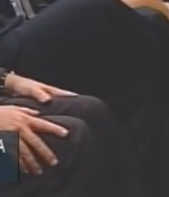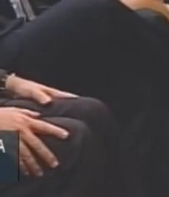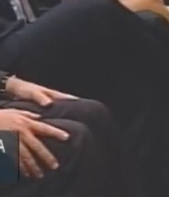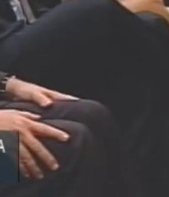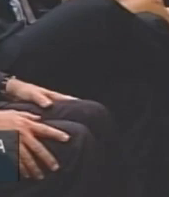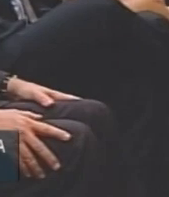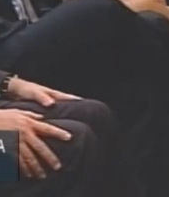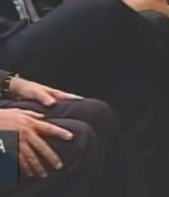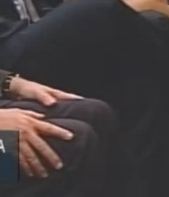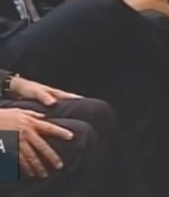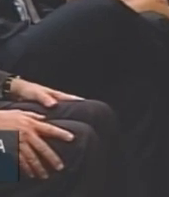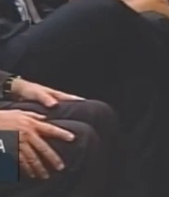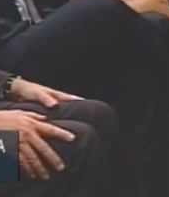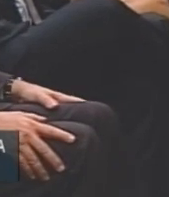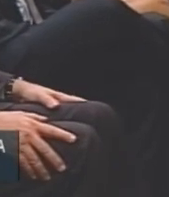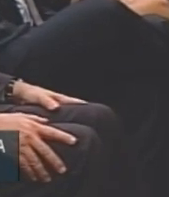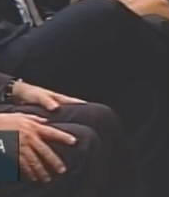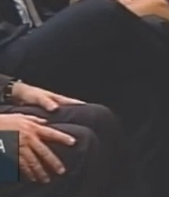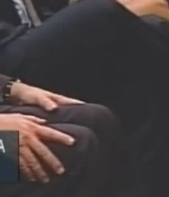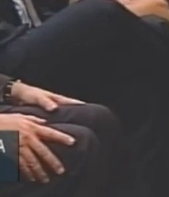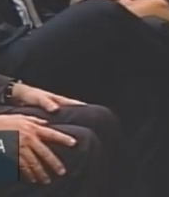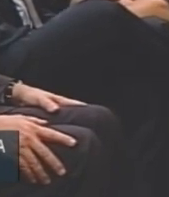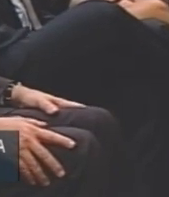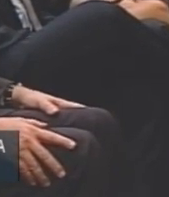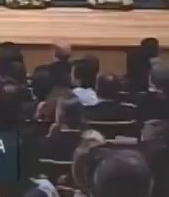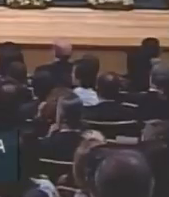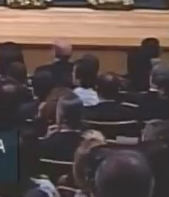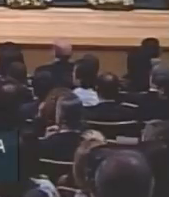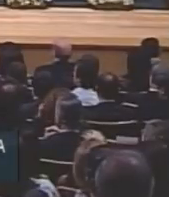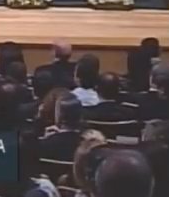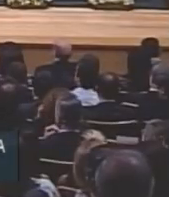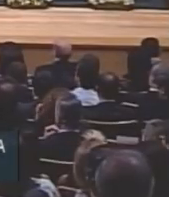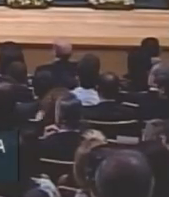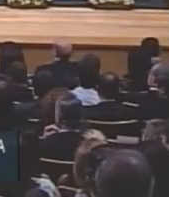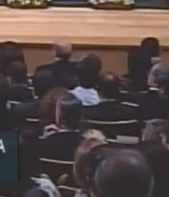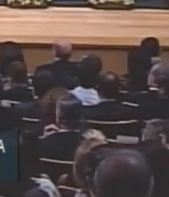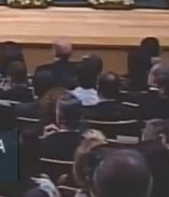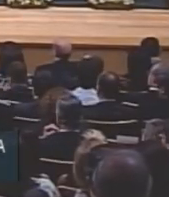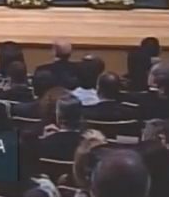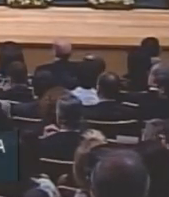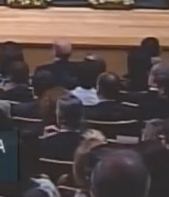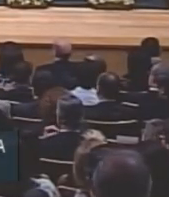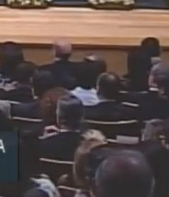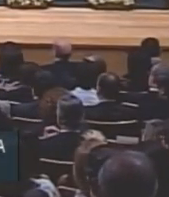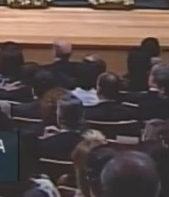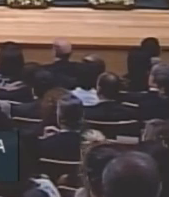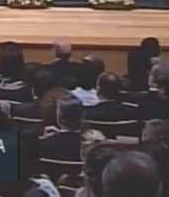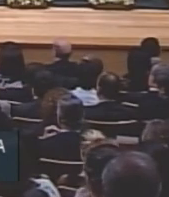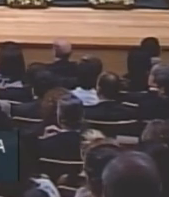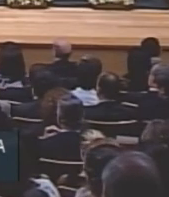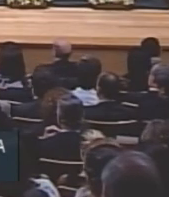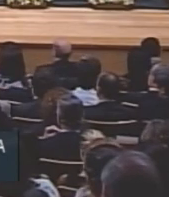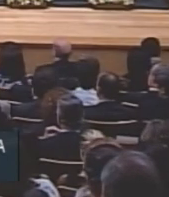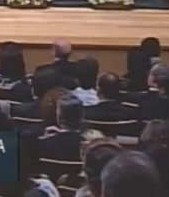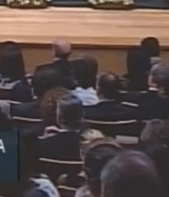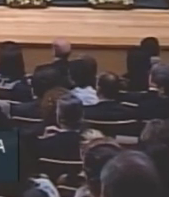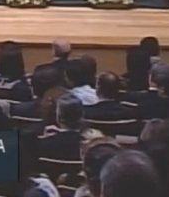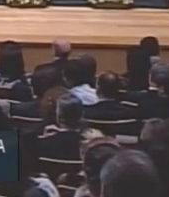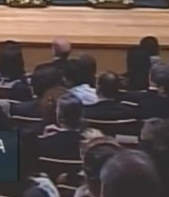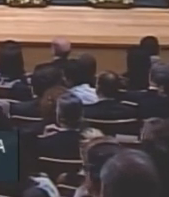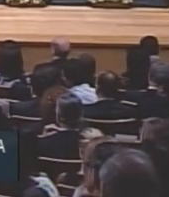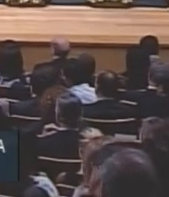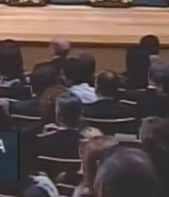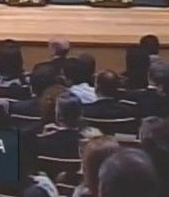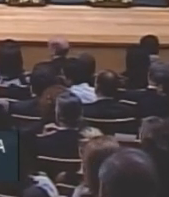Professor doutor José Otávio Costa Auler Júnior, vice-diretor e no exercício da diretoria